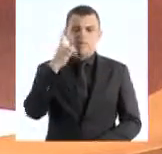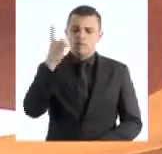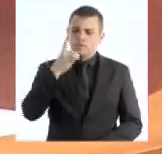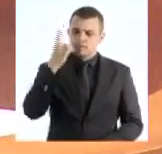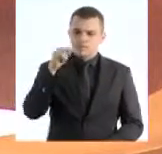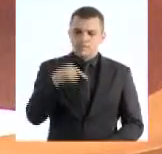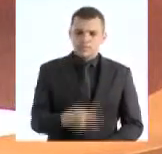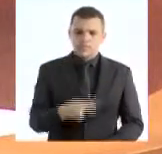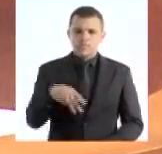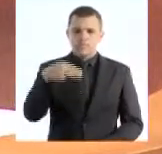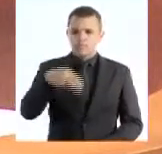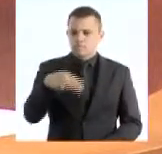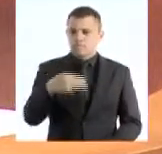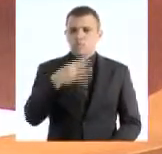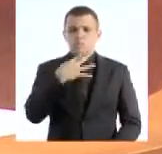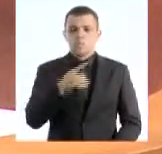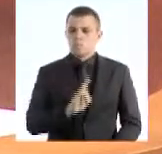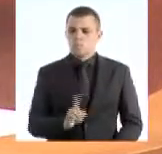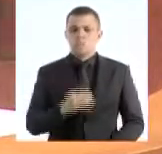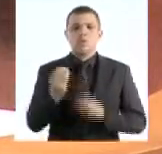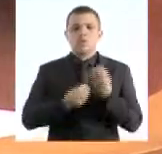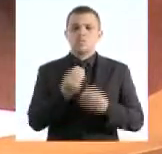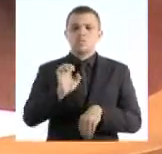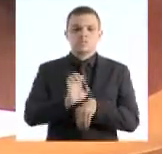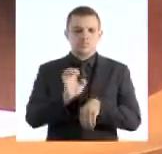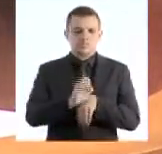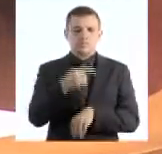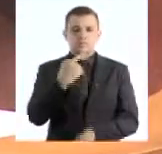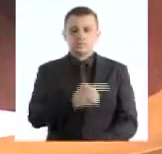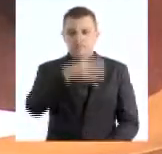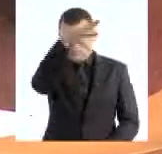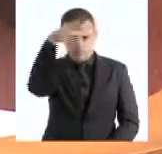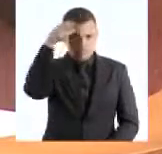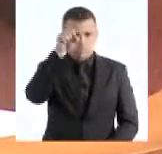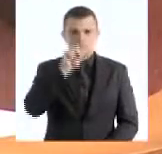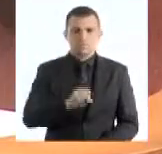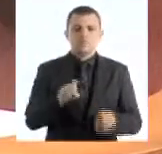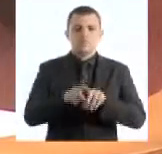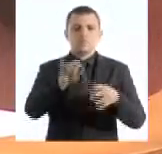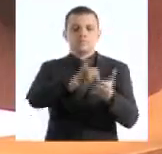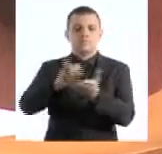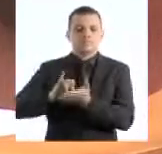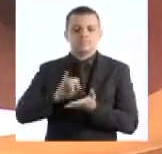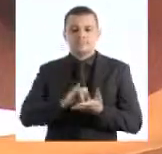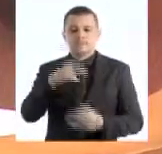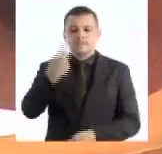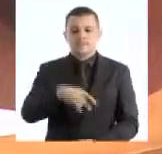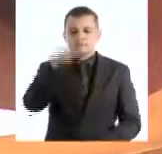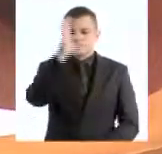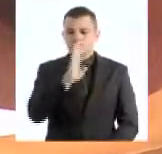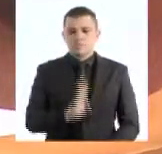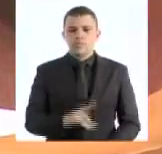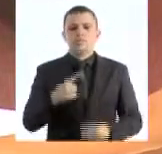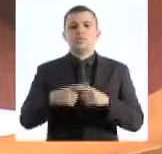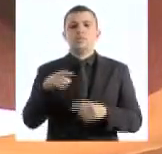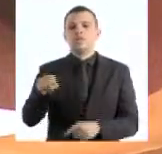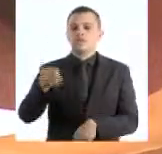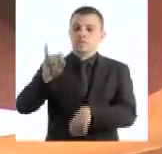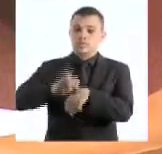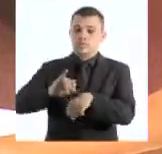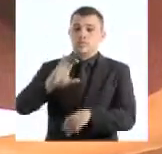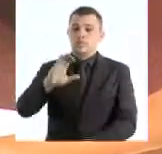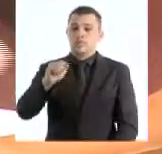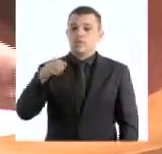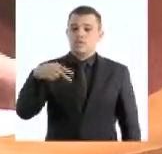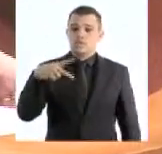conhecem o Estado do Mato Grosso do Sul e as capitais do nosso Brasil. Porque Campo Grande não é e nunca será uma